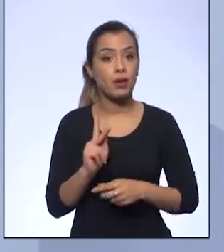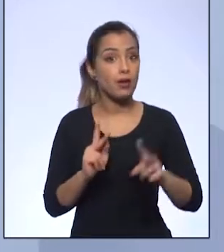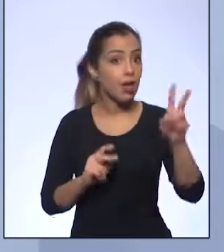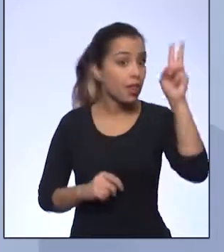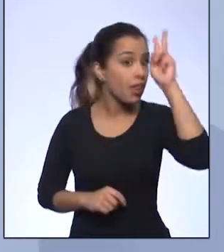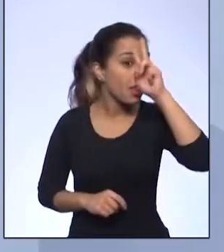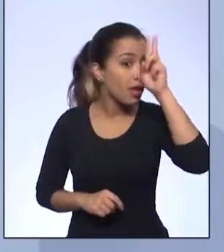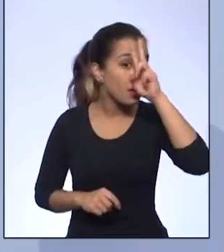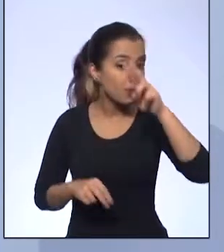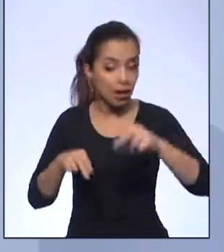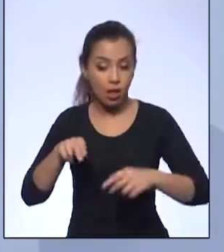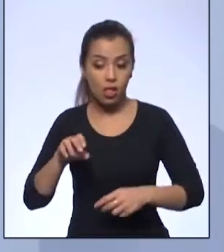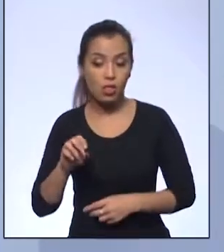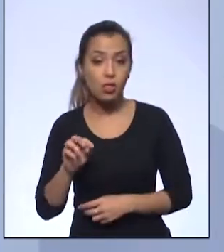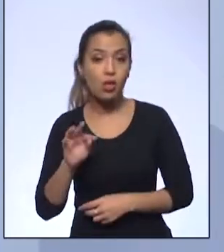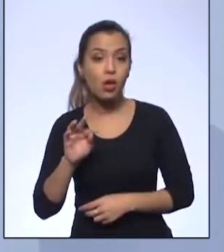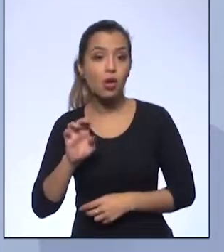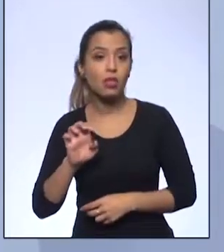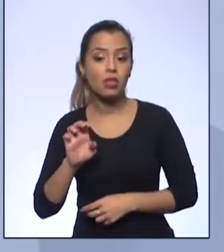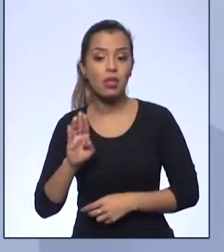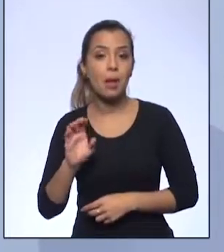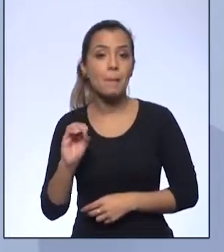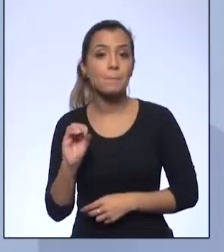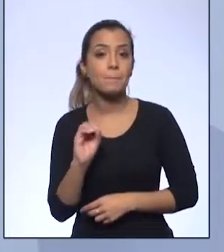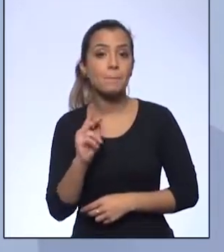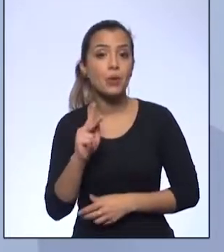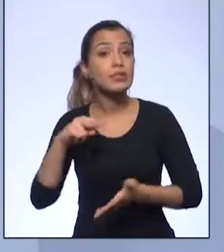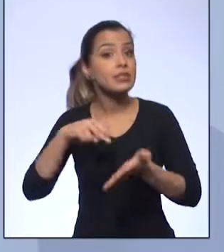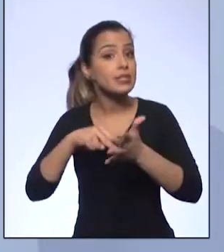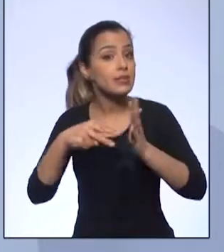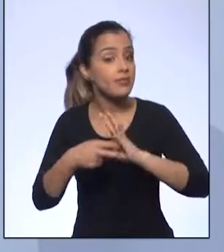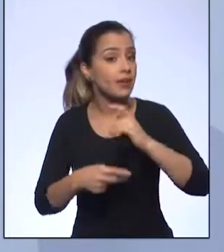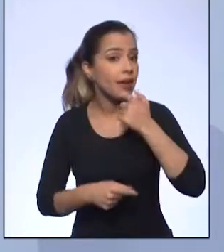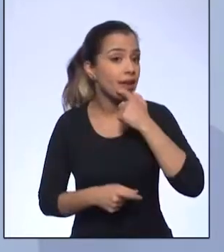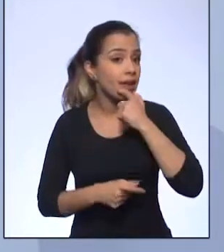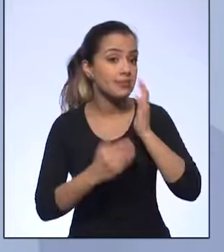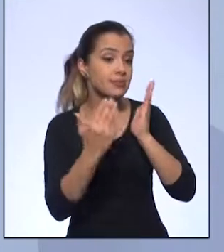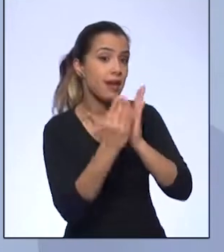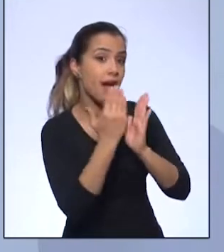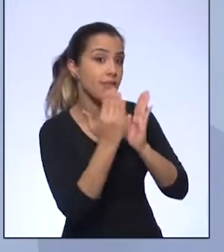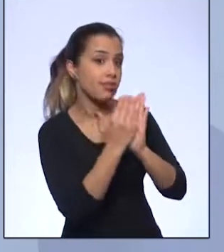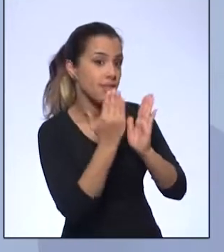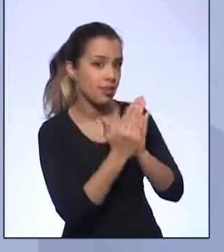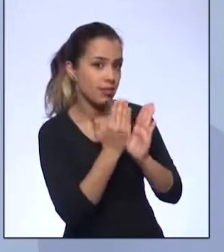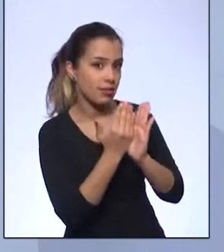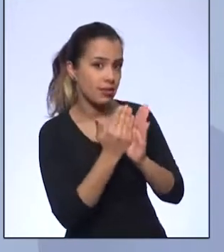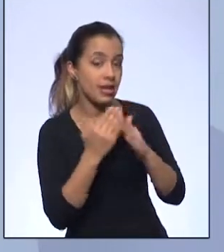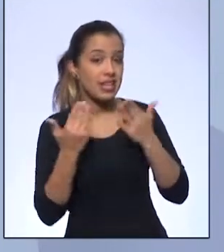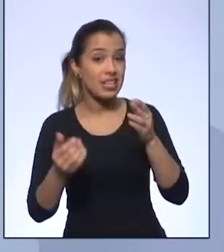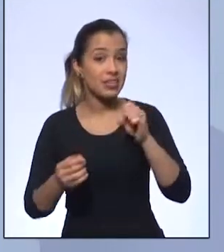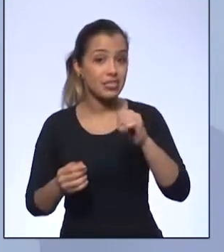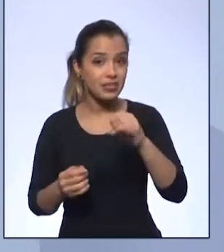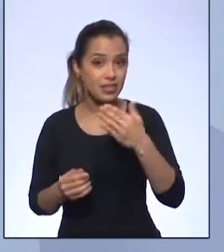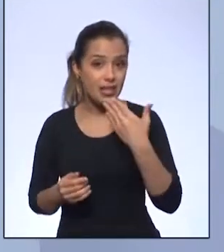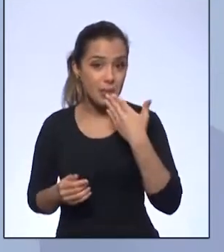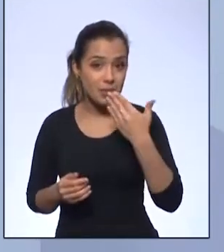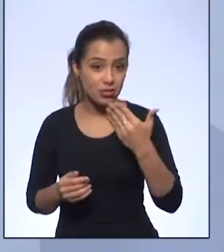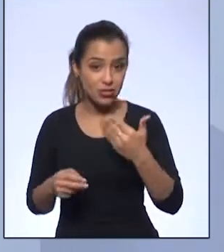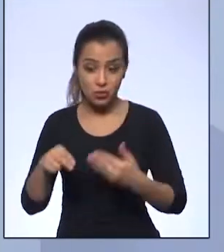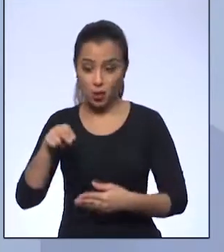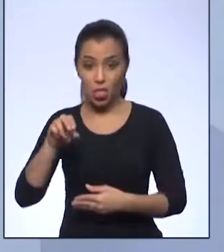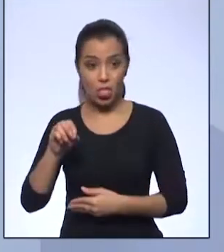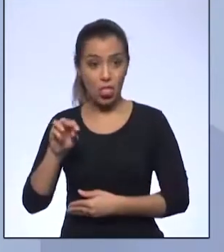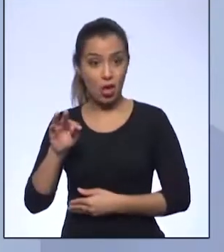notebook é o caderno, certo? Então, se você pede um notebook de presente para alguém,